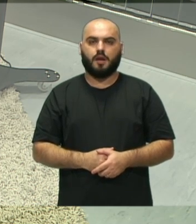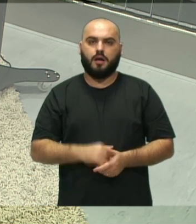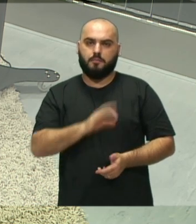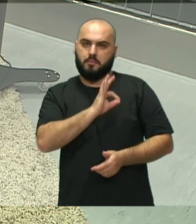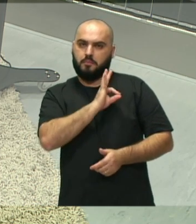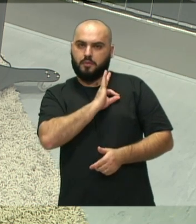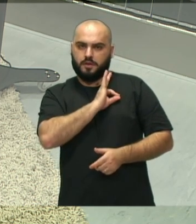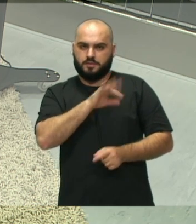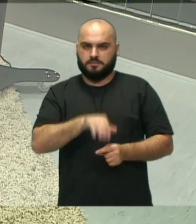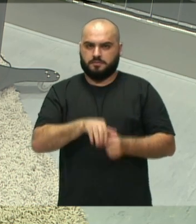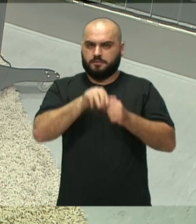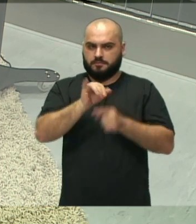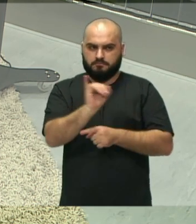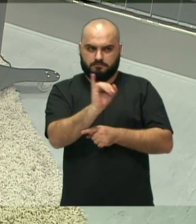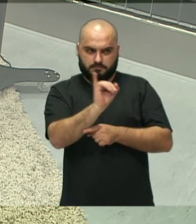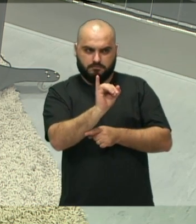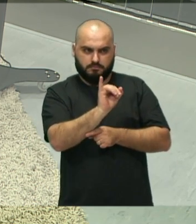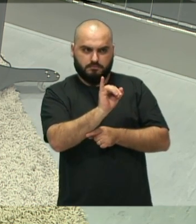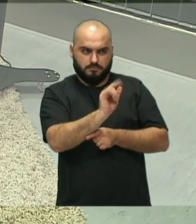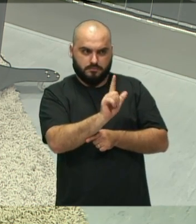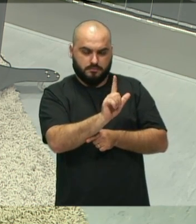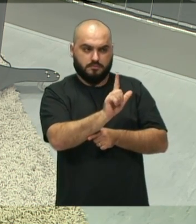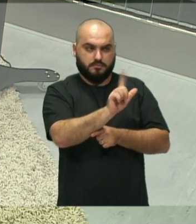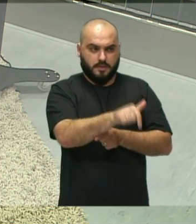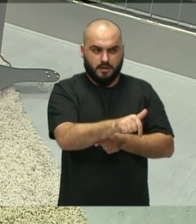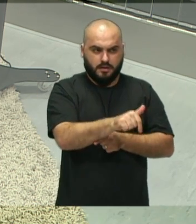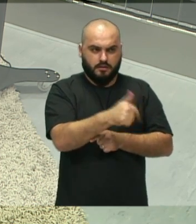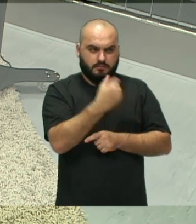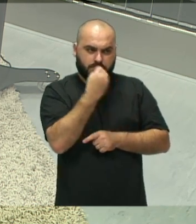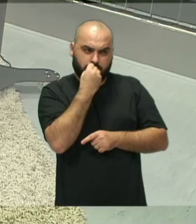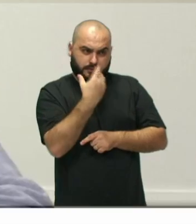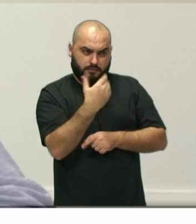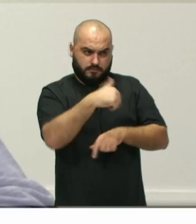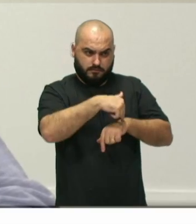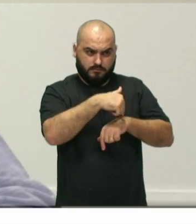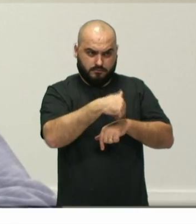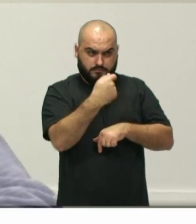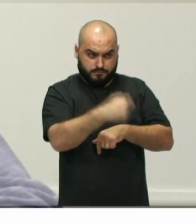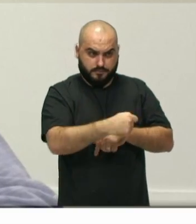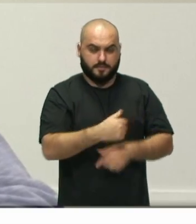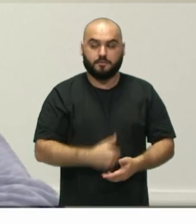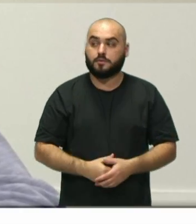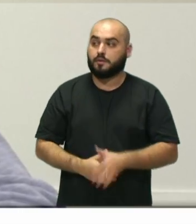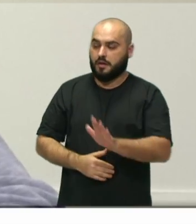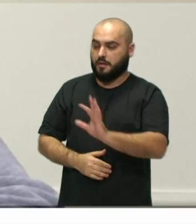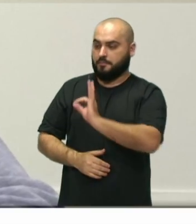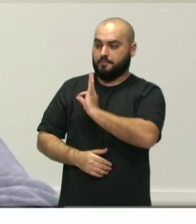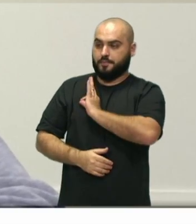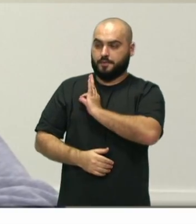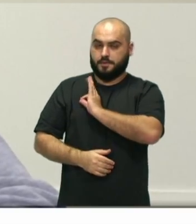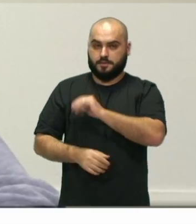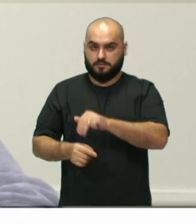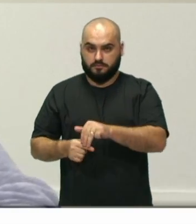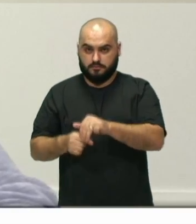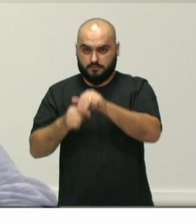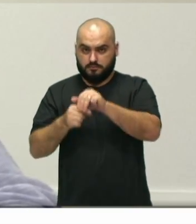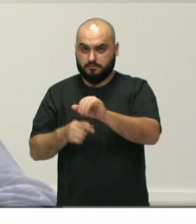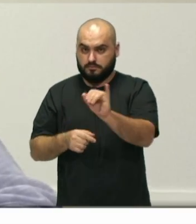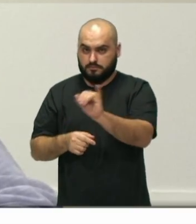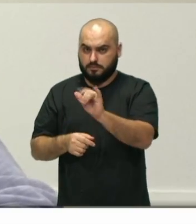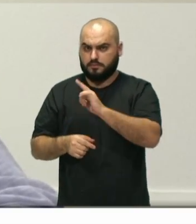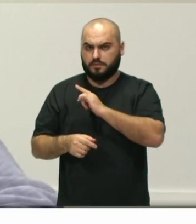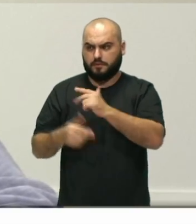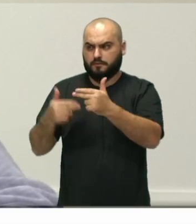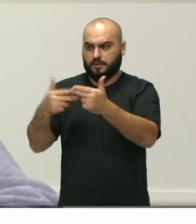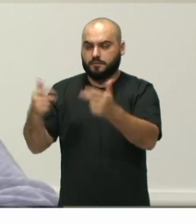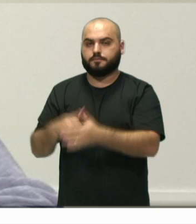isso necessário nesse momento? Então, a Guarda Armada hoje ela trabalha em várias frentes, né? Nós temos